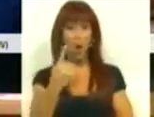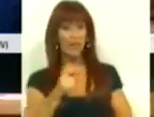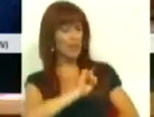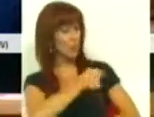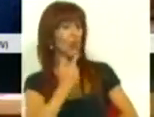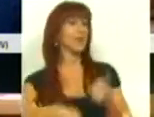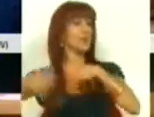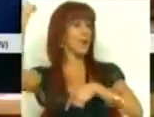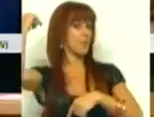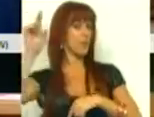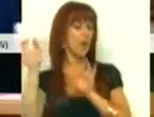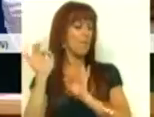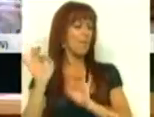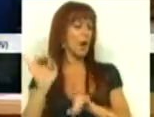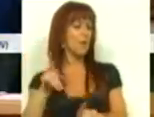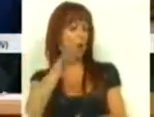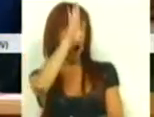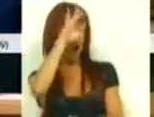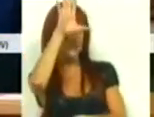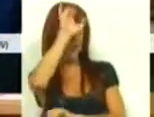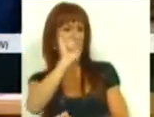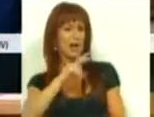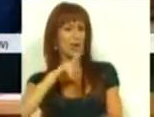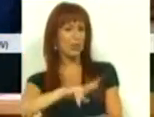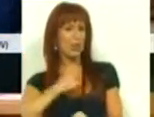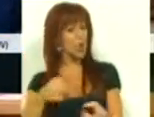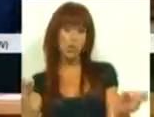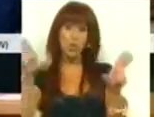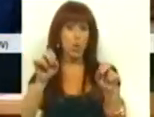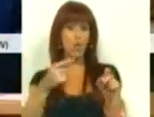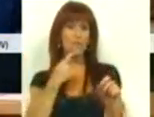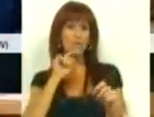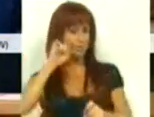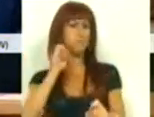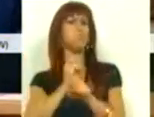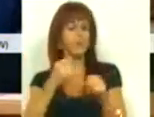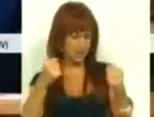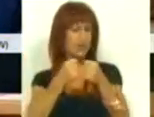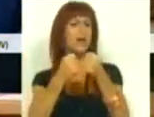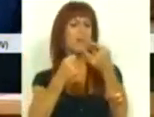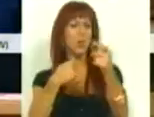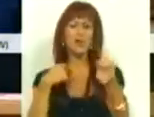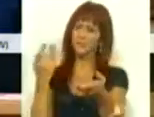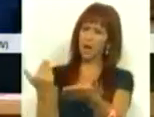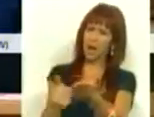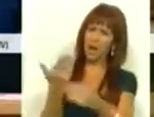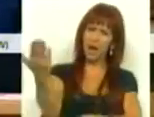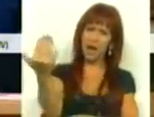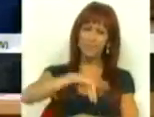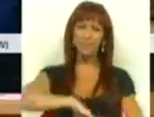obrigado o poder de então a preparar o Estado e o país para o novo, mas muito exigente desafio que nos